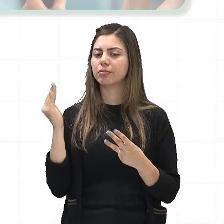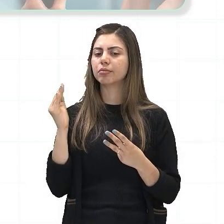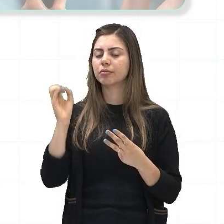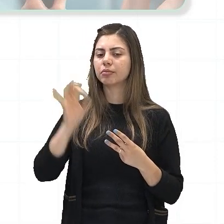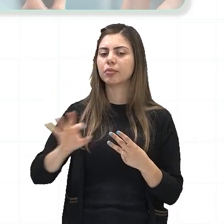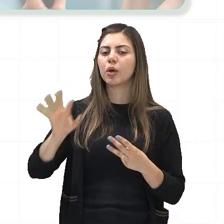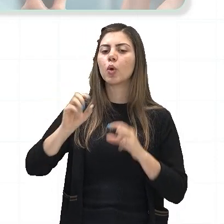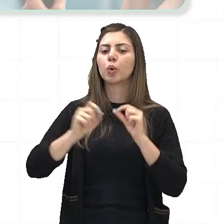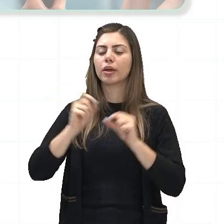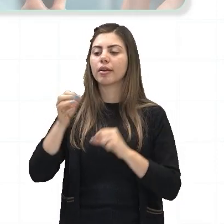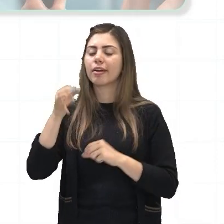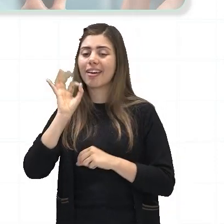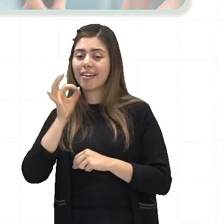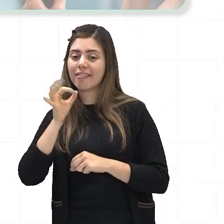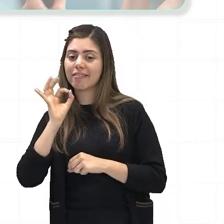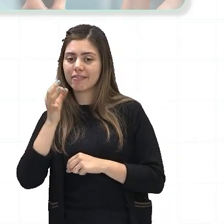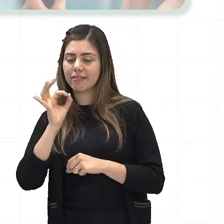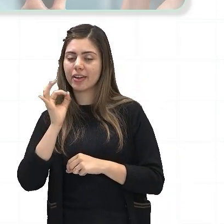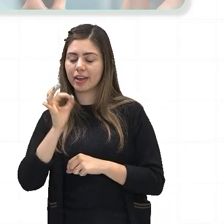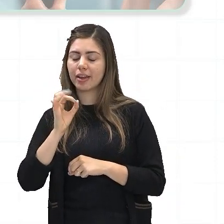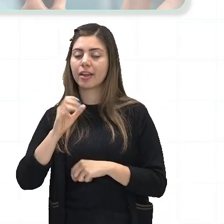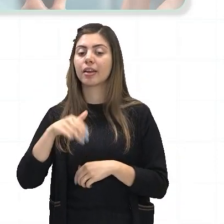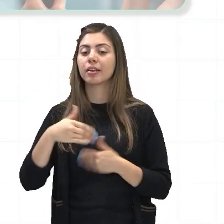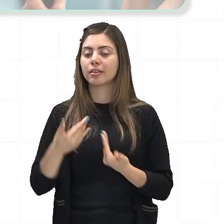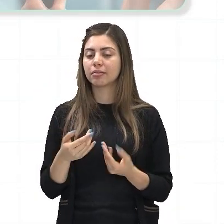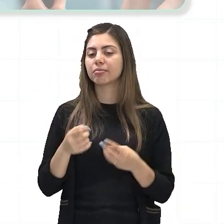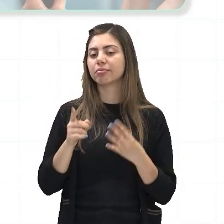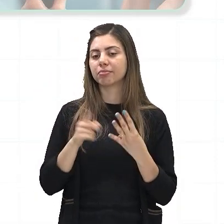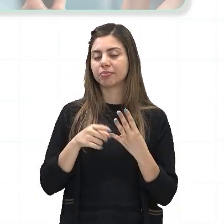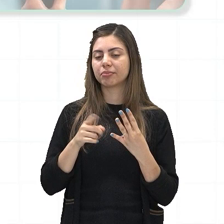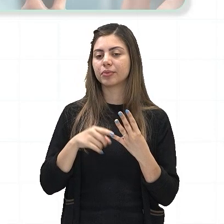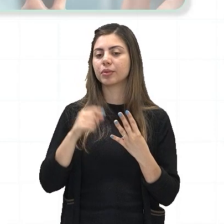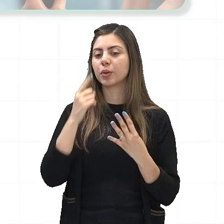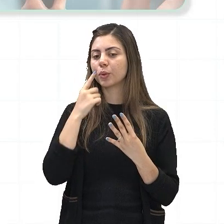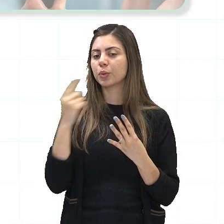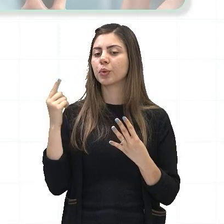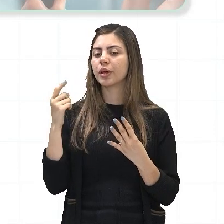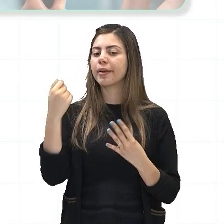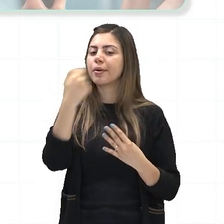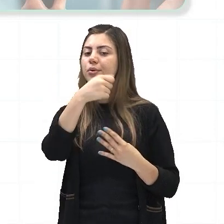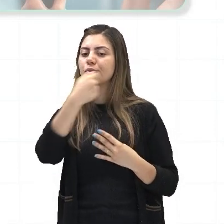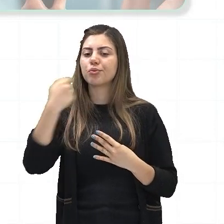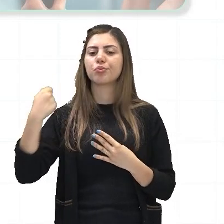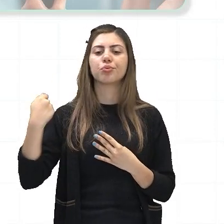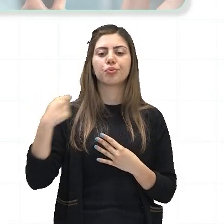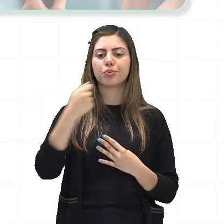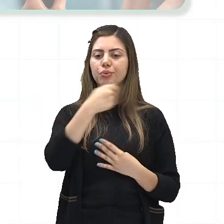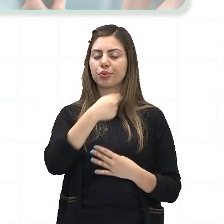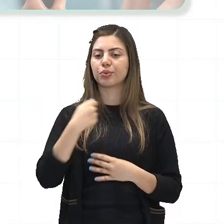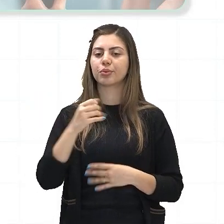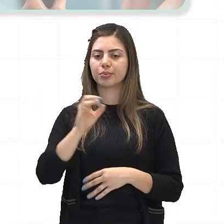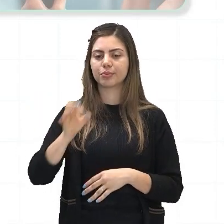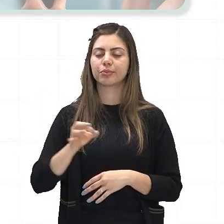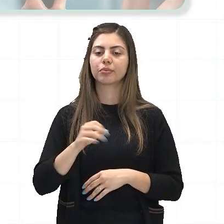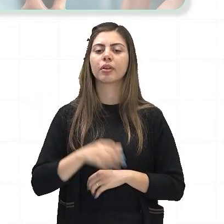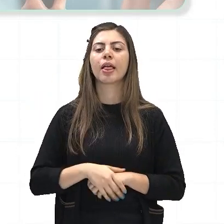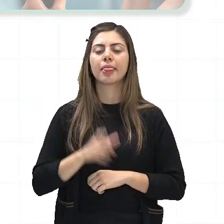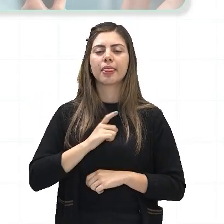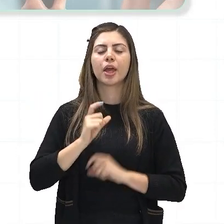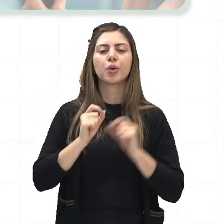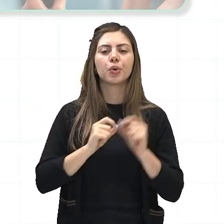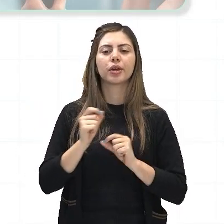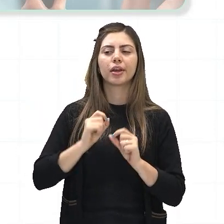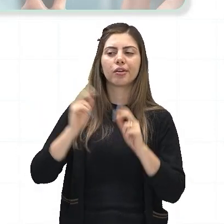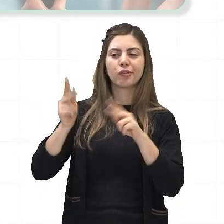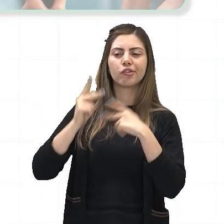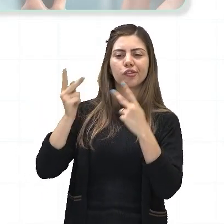esse café. E o secador de cabelo também, né? As pessoas ali utilizam um secador de cabelo, ele vai emitir ali um ar quente,